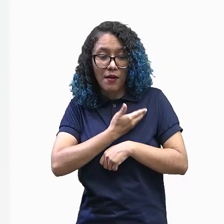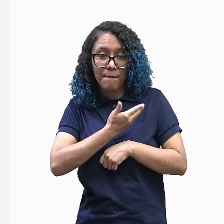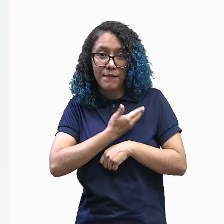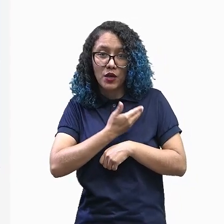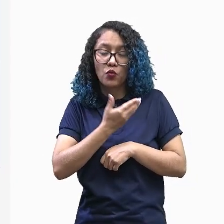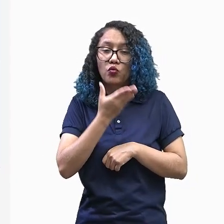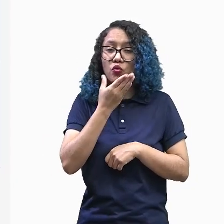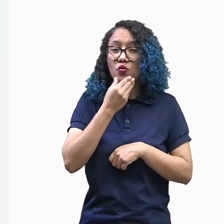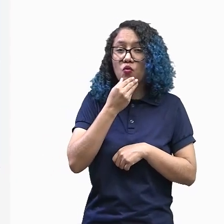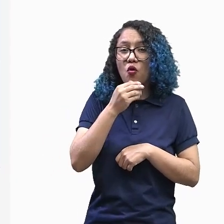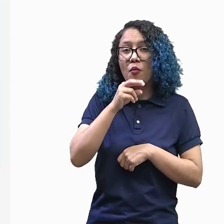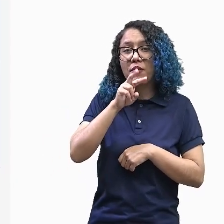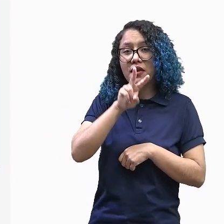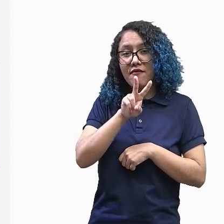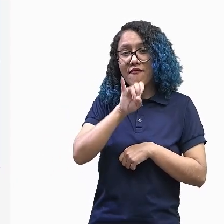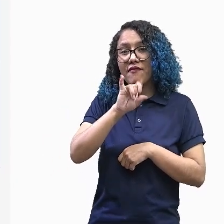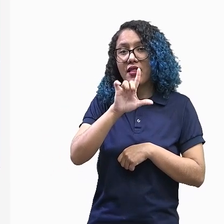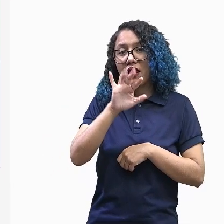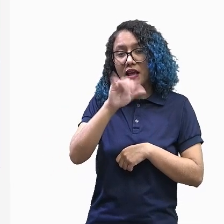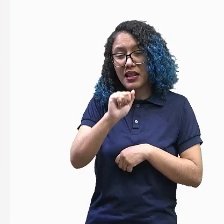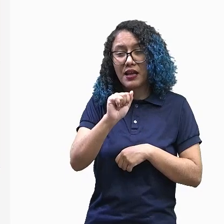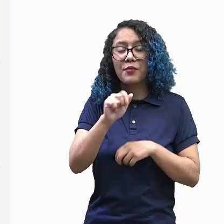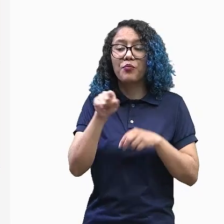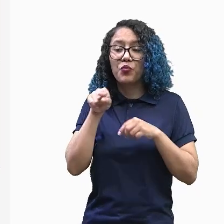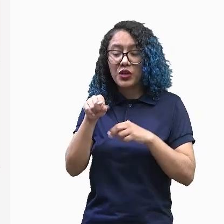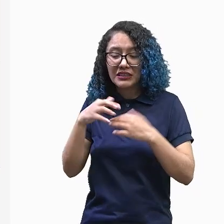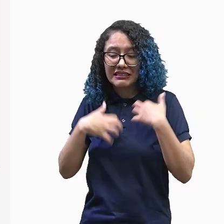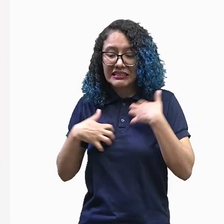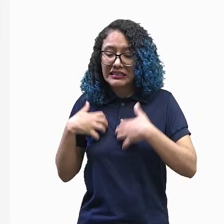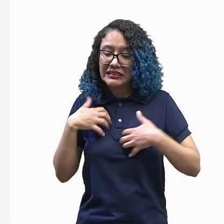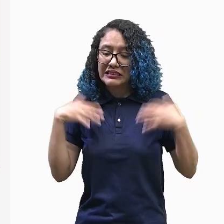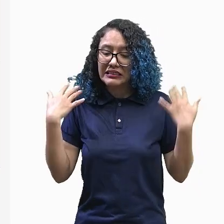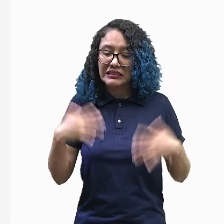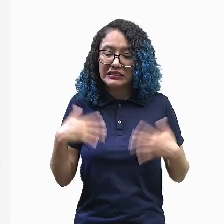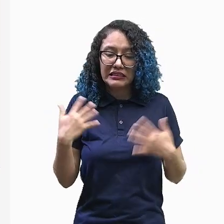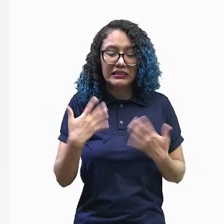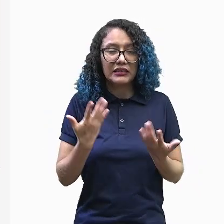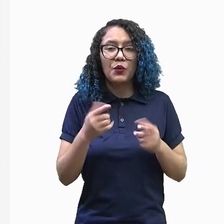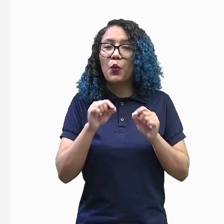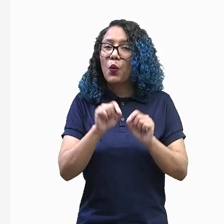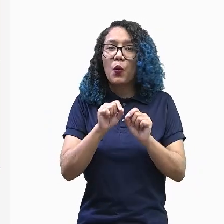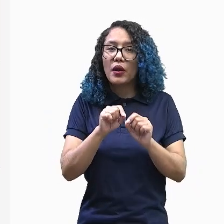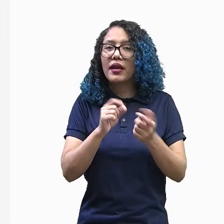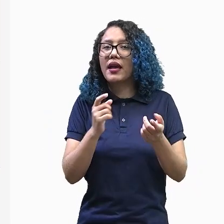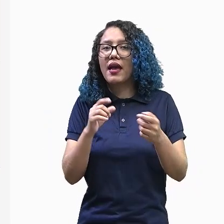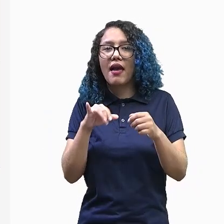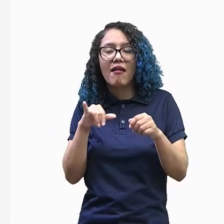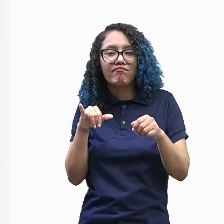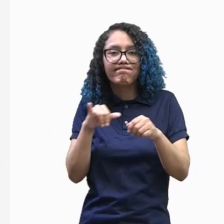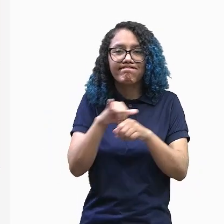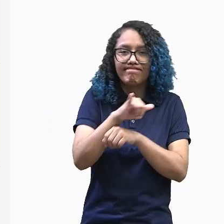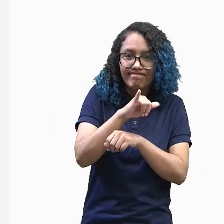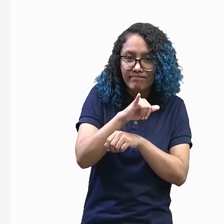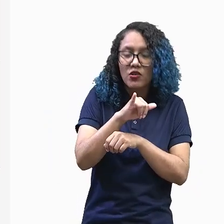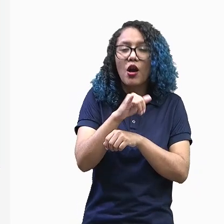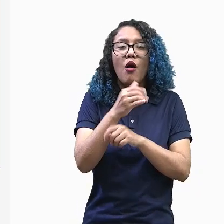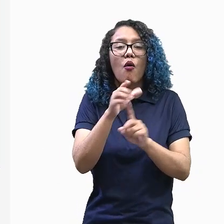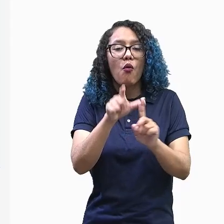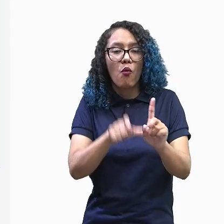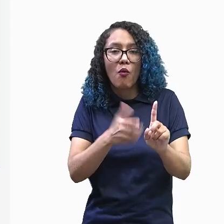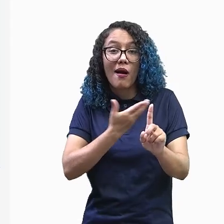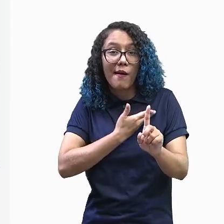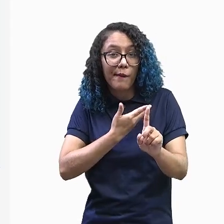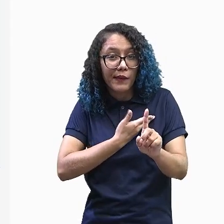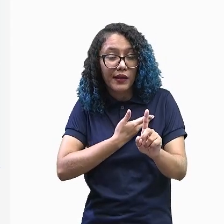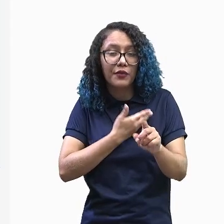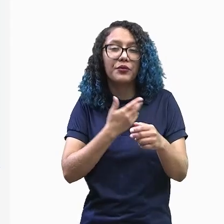vivia nesse conflito, né, de estar traindo o seu amigo. E a violência por ciúmes, né,